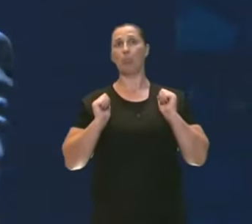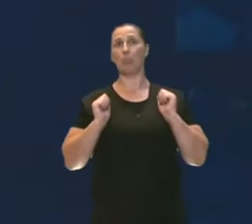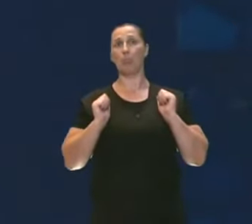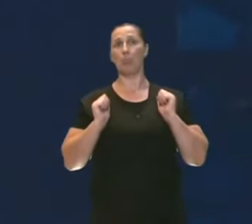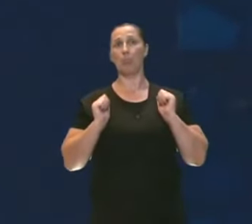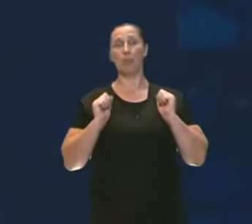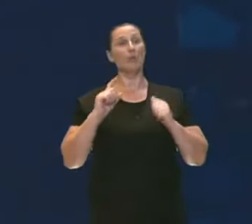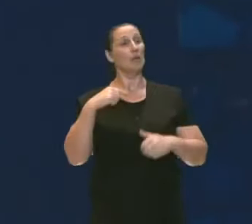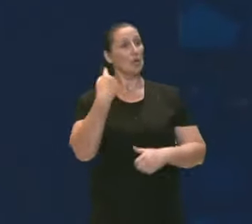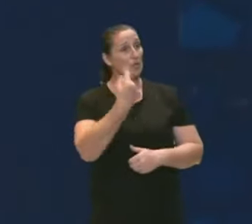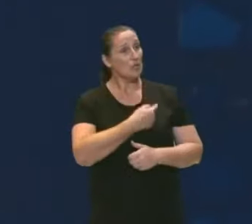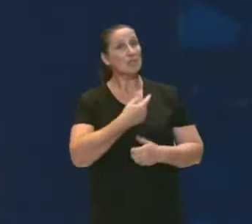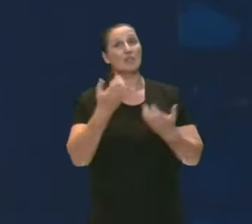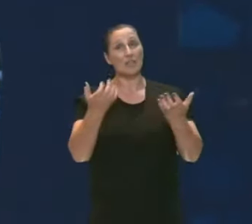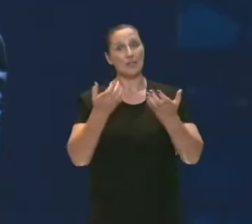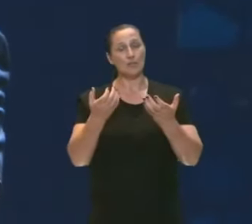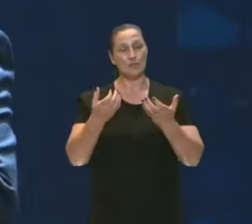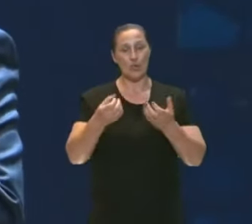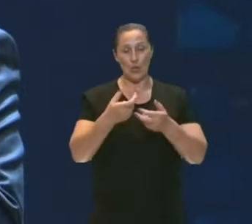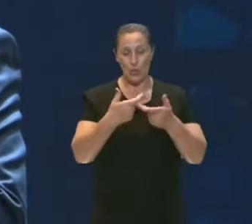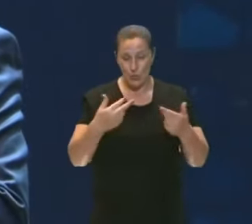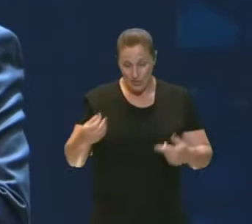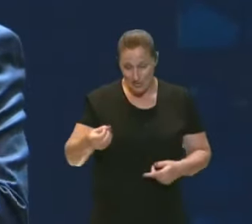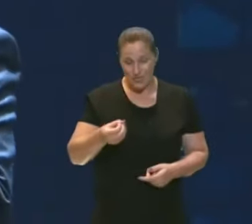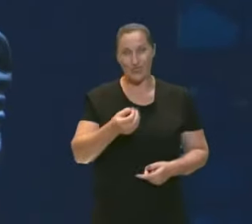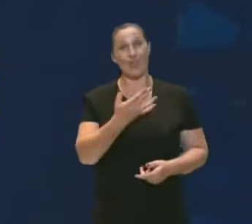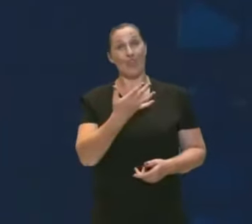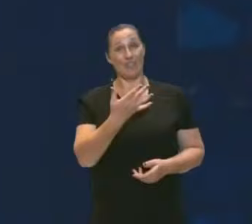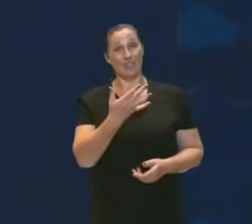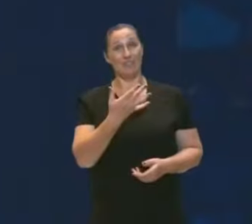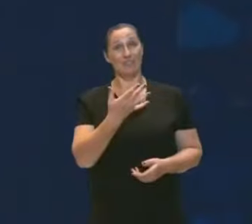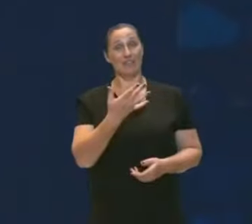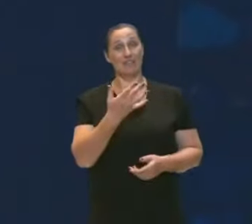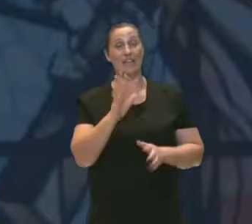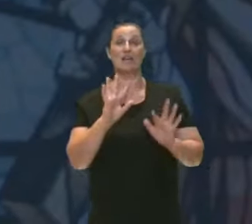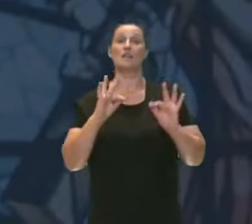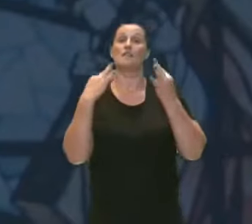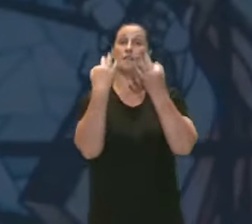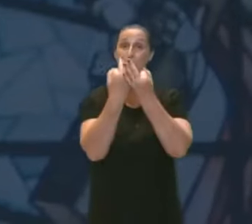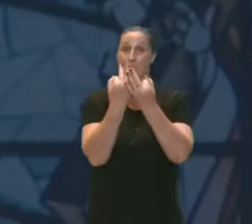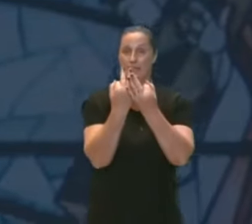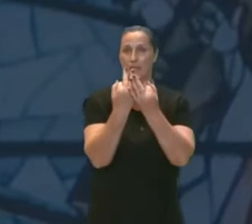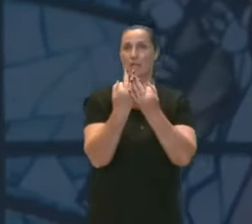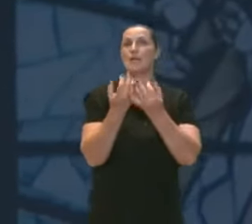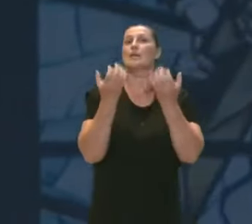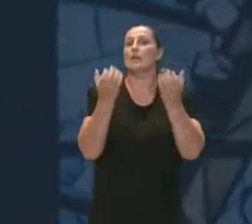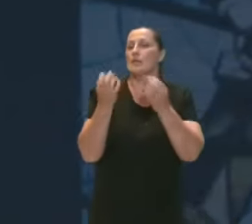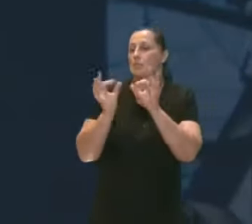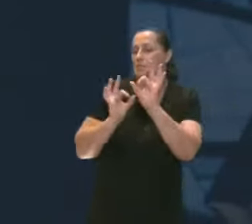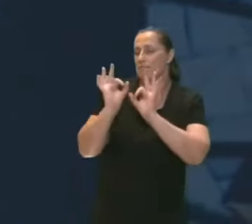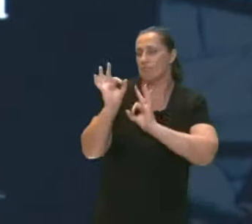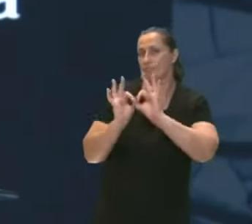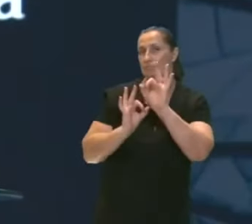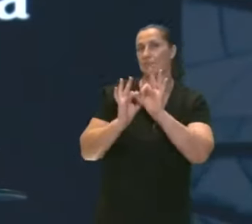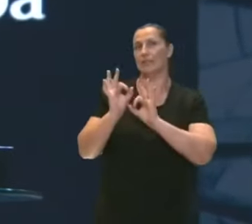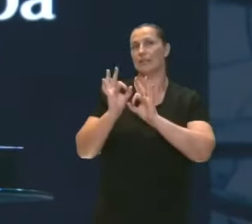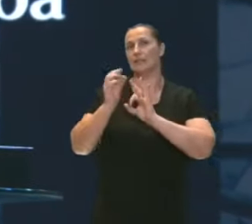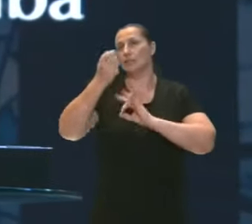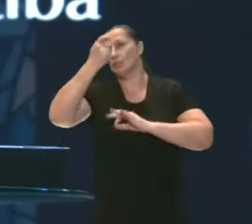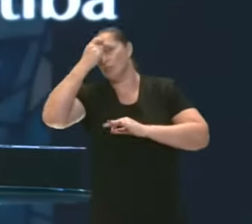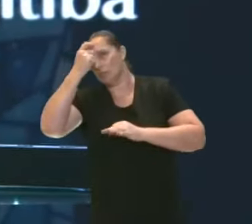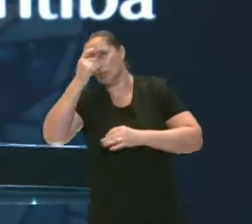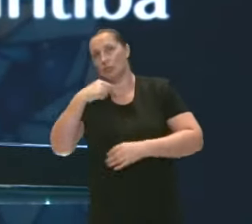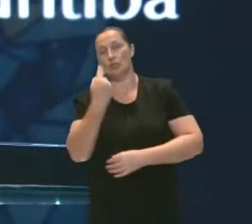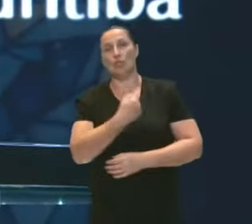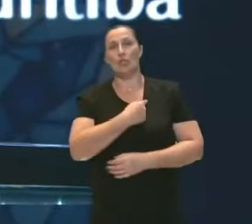Nós queremos novidades em família. Nós queremos que os planos que passaram pela nossa mente, alguns